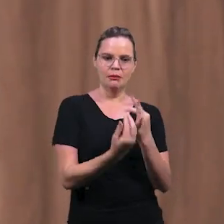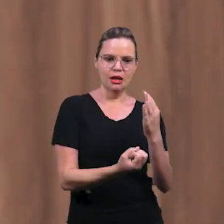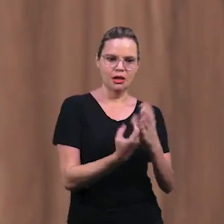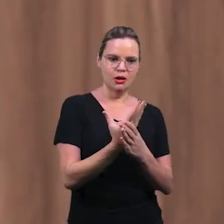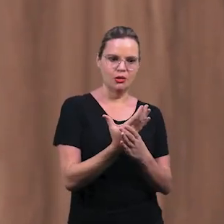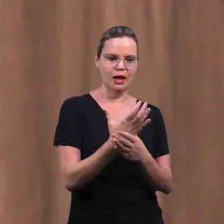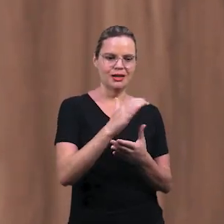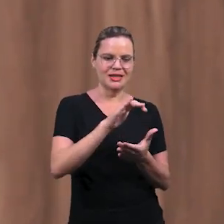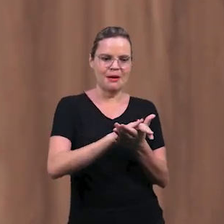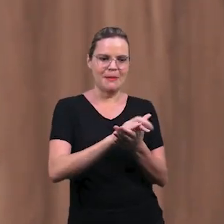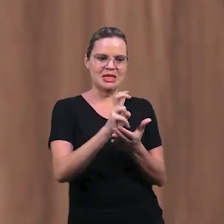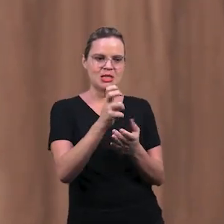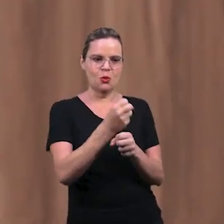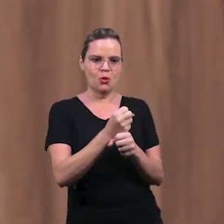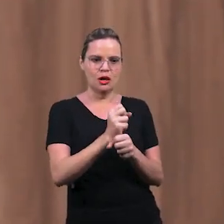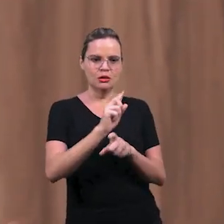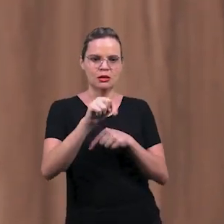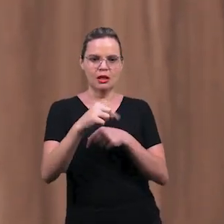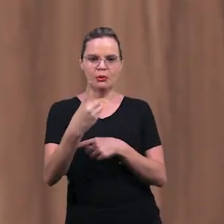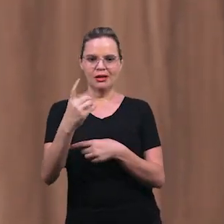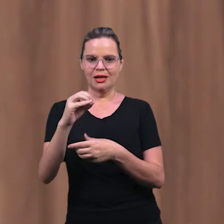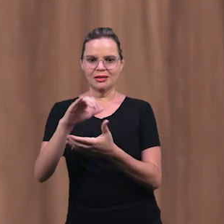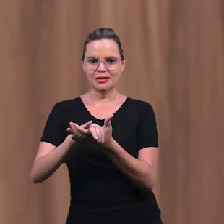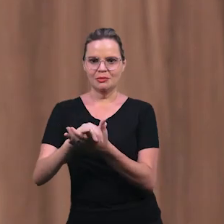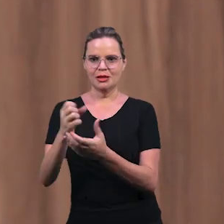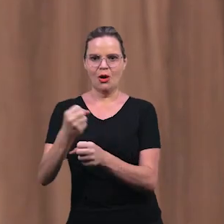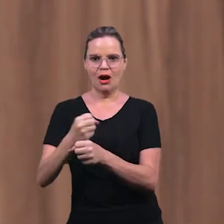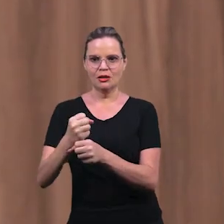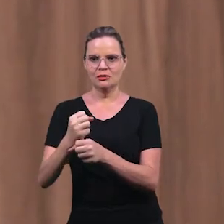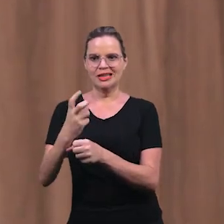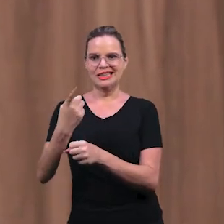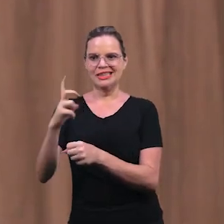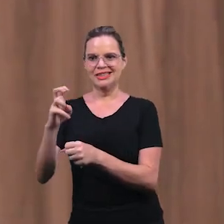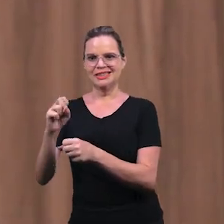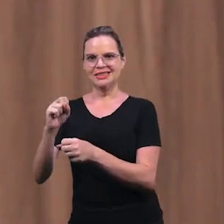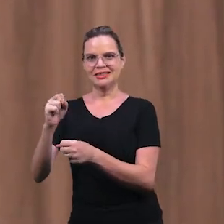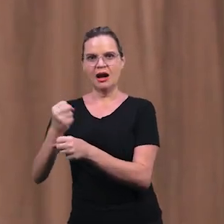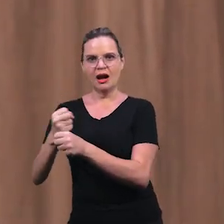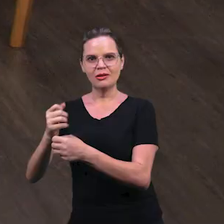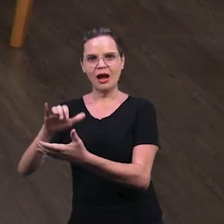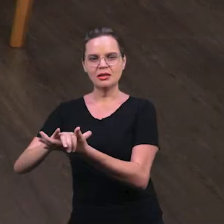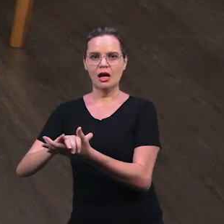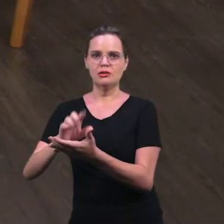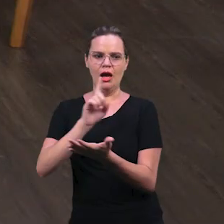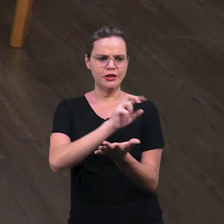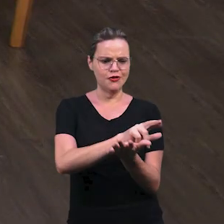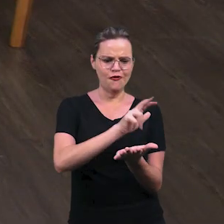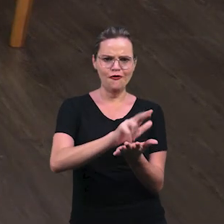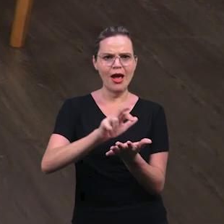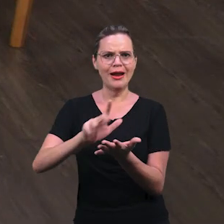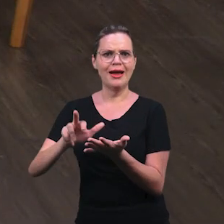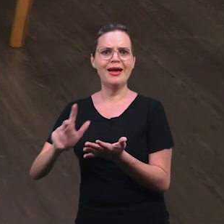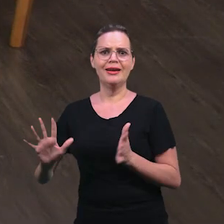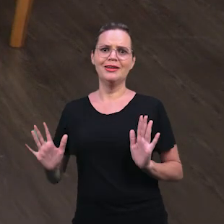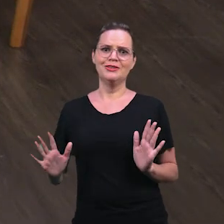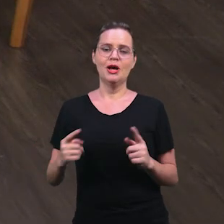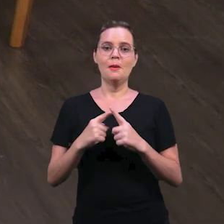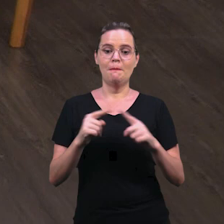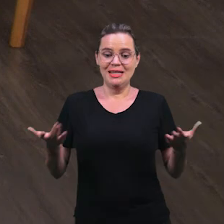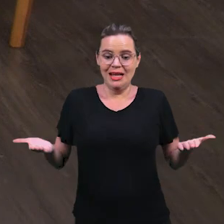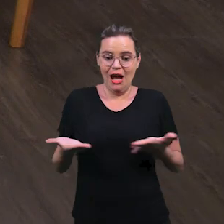depois de 5 anos, depois de 10 anos, então vão mudando também as demandas familiares. Mas para esse tempo, né, o